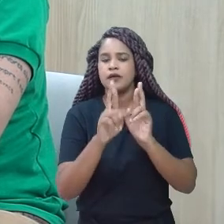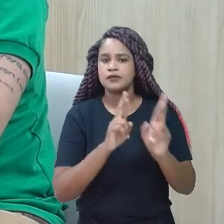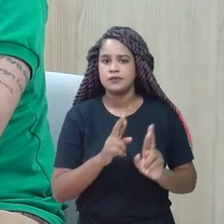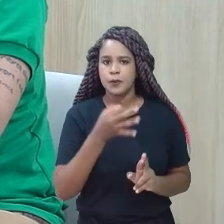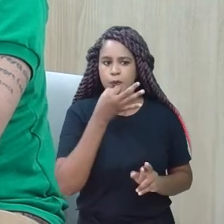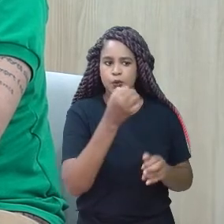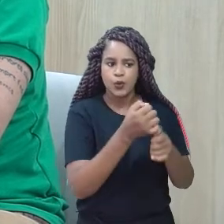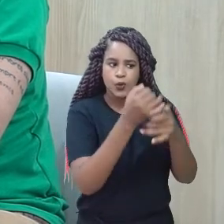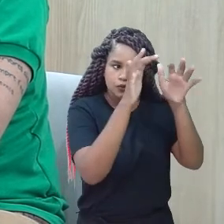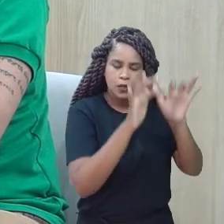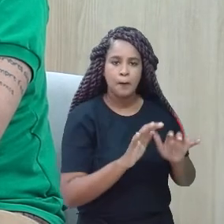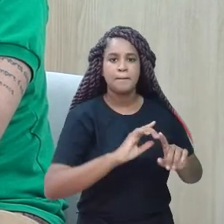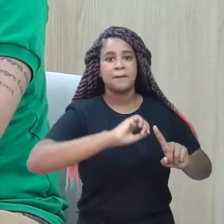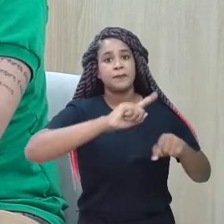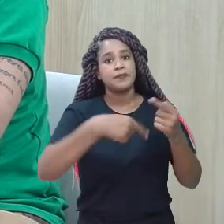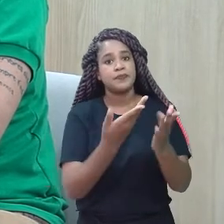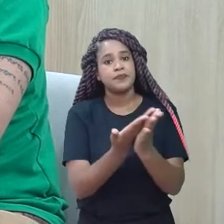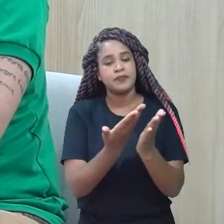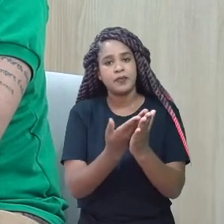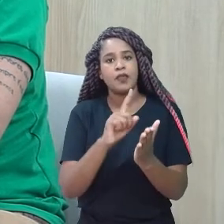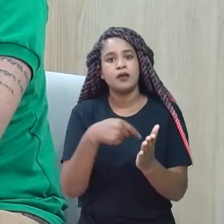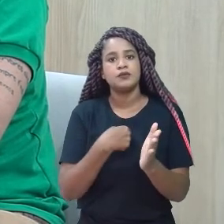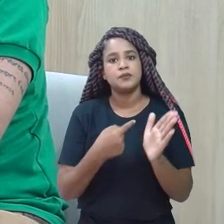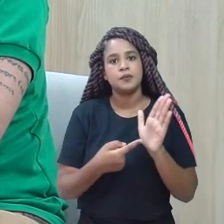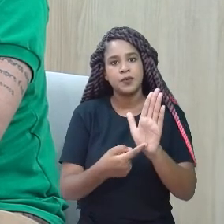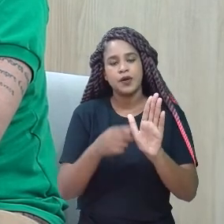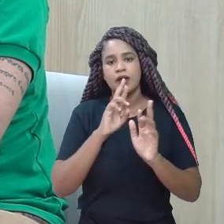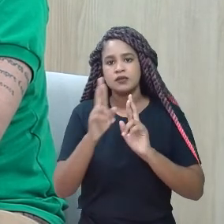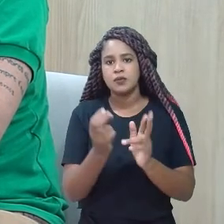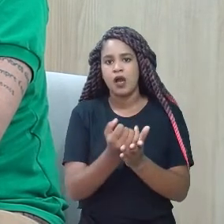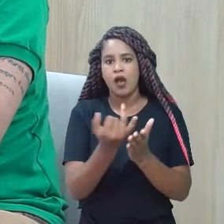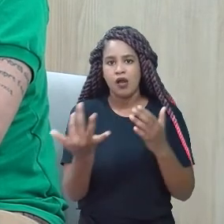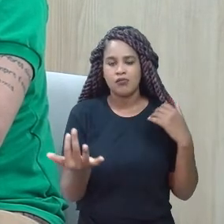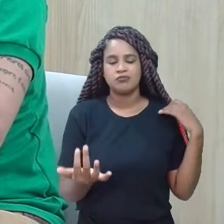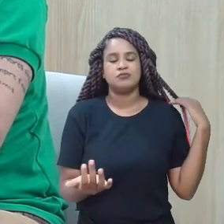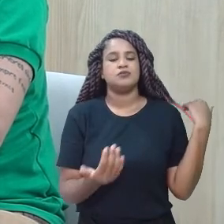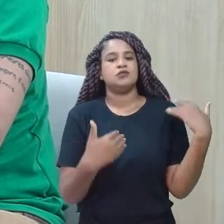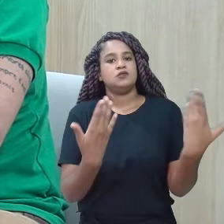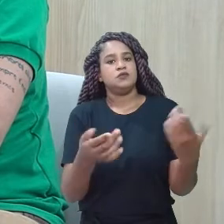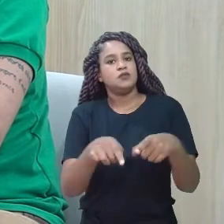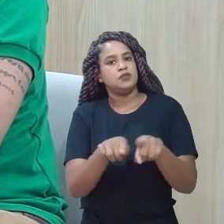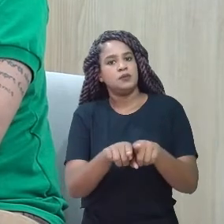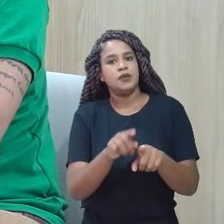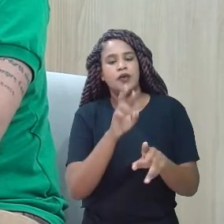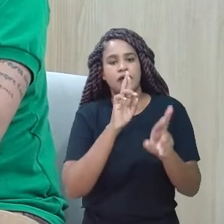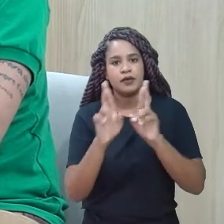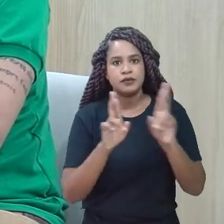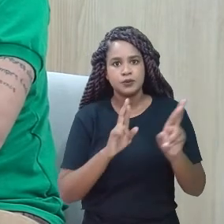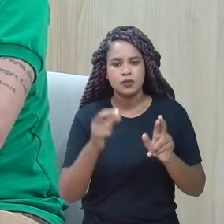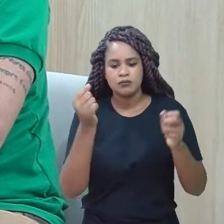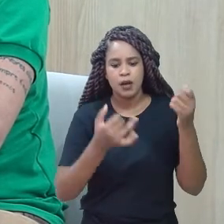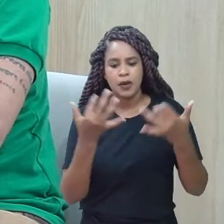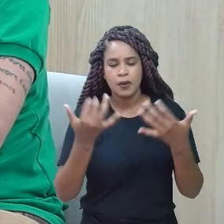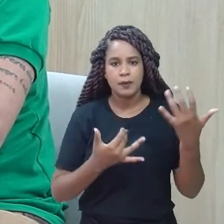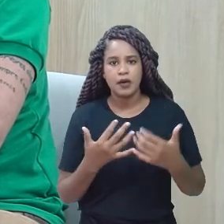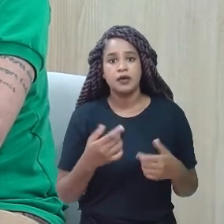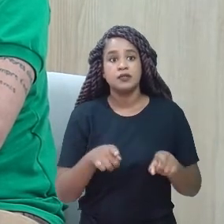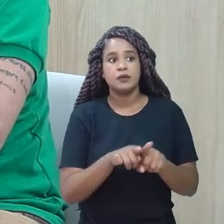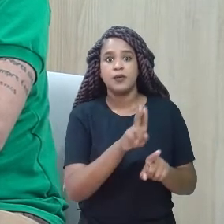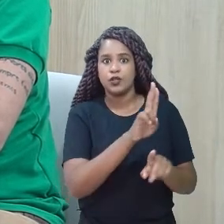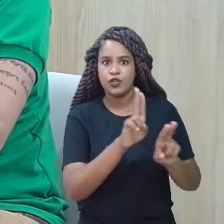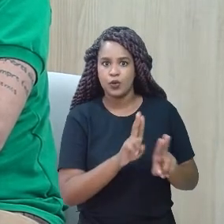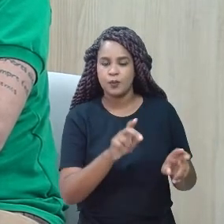chat e na próxima aula a gente vai trazer a resposta de alguma delas, tá certo? E a gente vai trazer a resposta citando quem escreveu